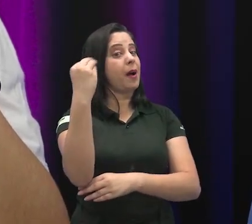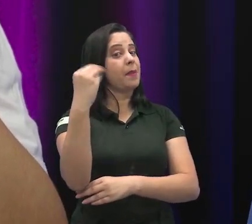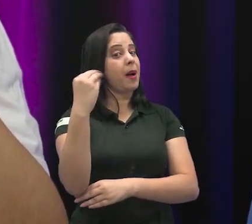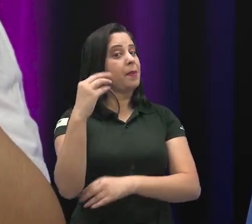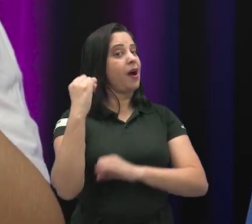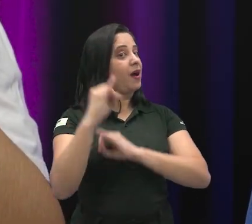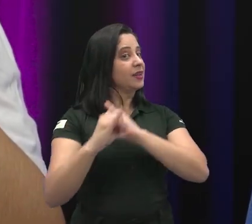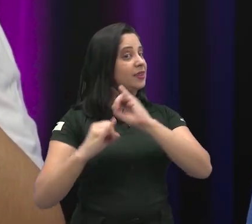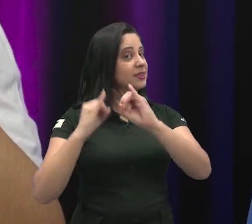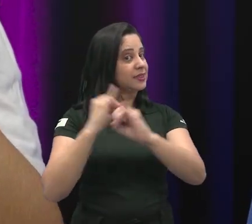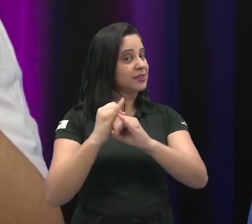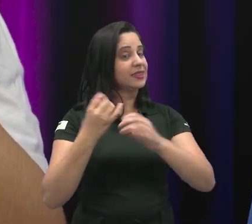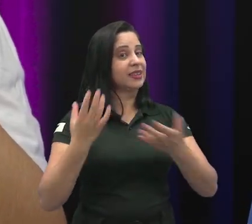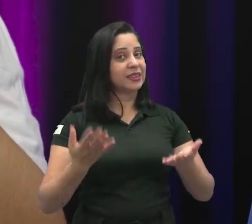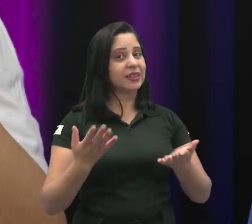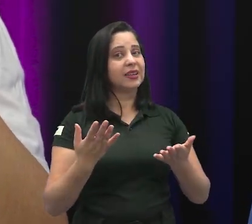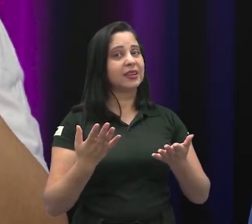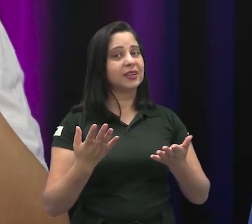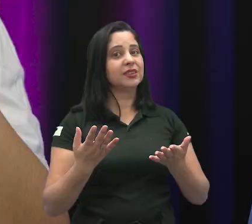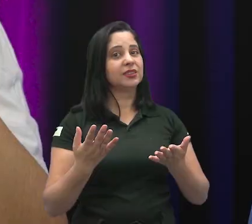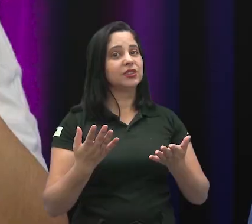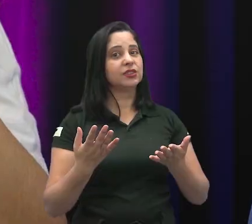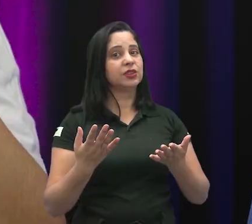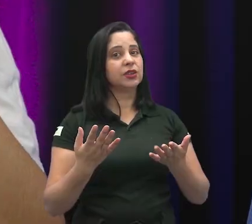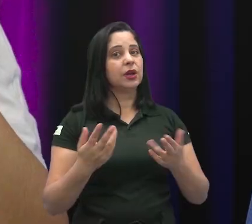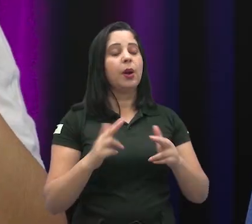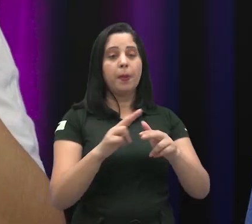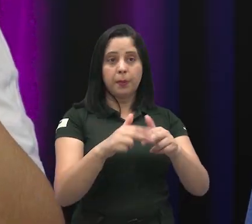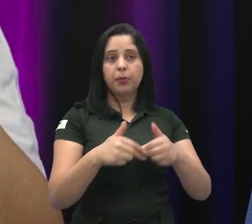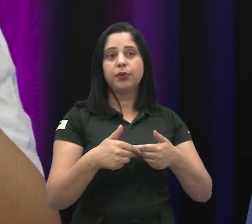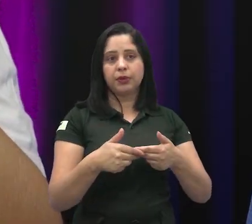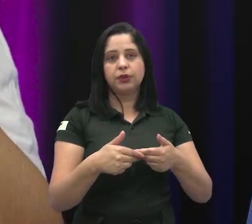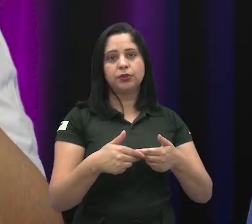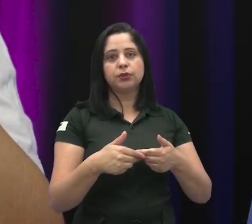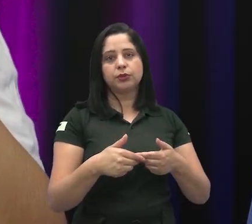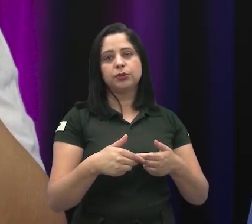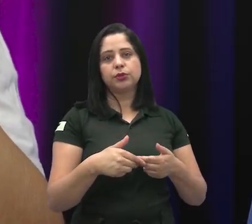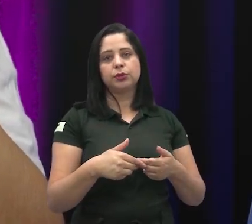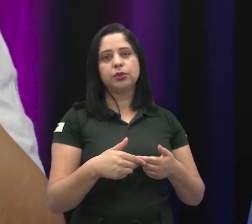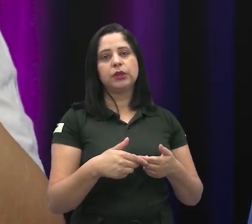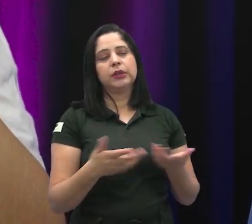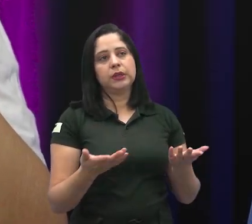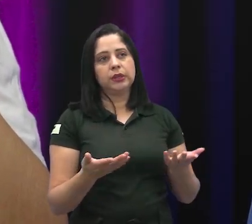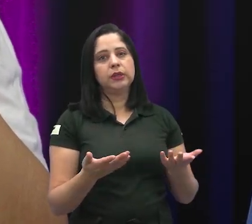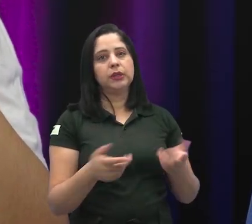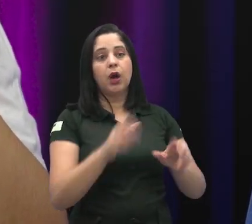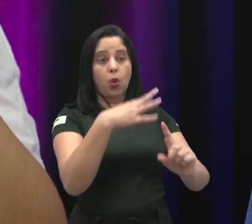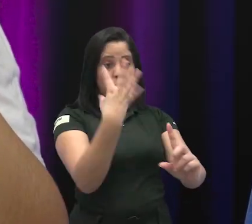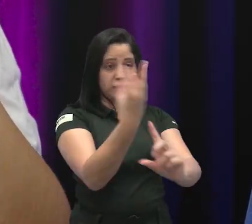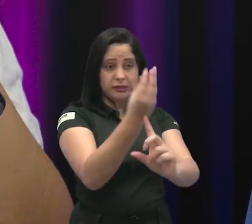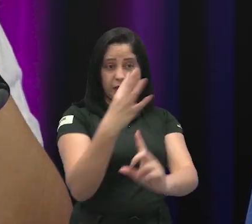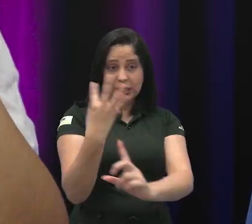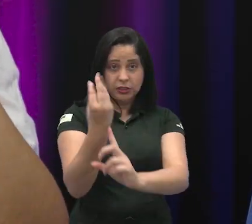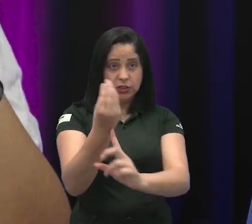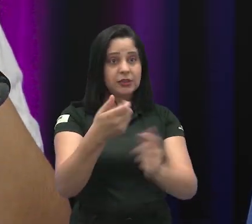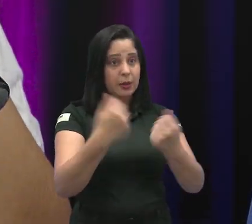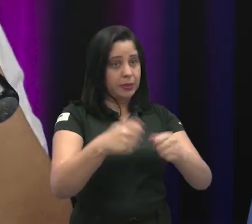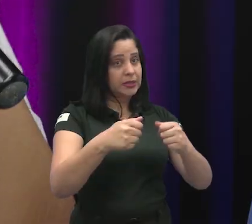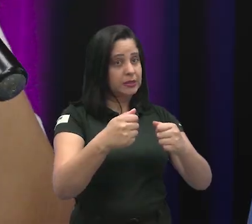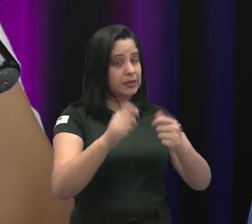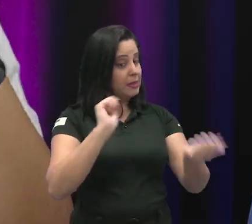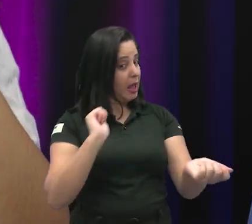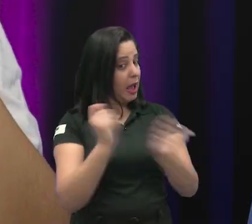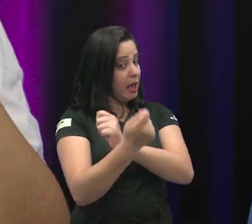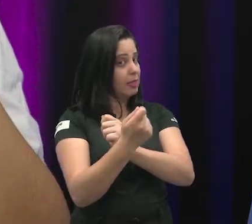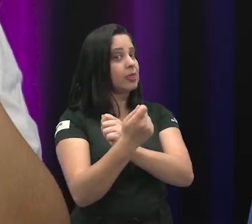conteúdo diferente pra internet. E eu acho que isso diz muito sobre os novos artistas, né? Que estão vindo, como você falou. É um grande desafio ter que casar